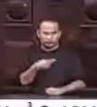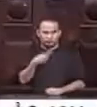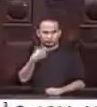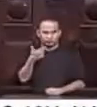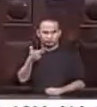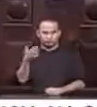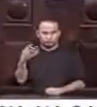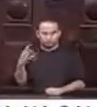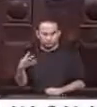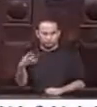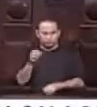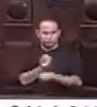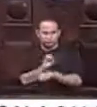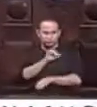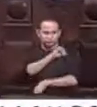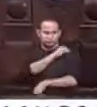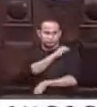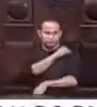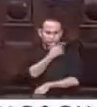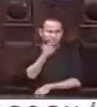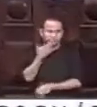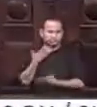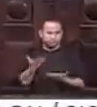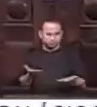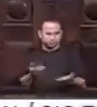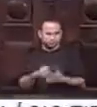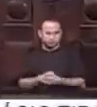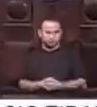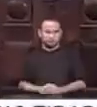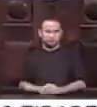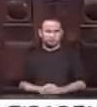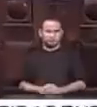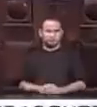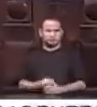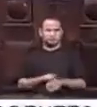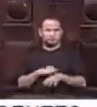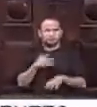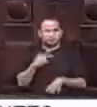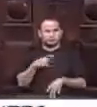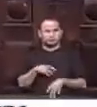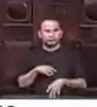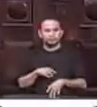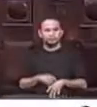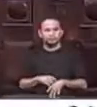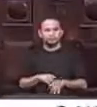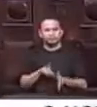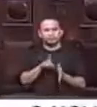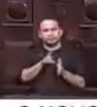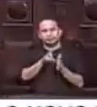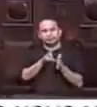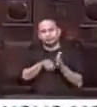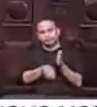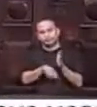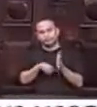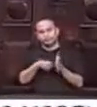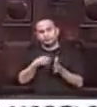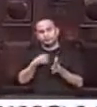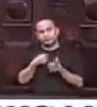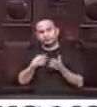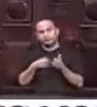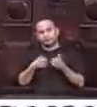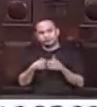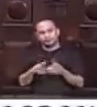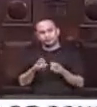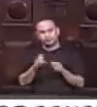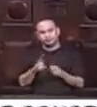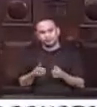58/2014 do estado do Rio de Janeiro, que é isso daí, limita. E mais, essa redução das passagens, da